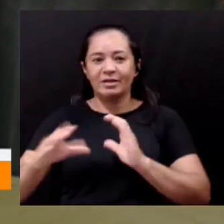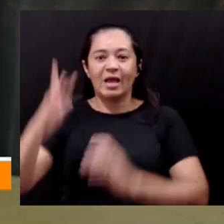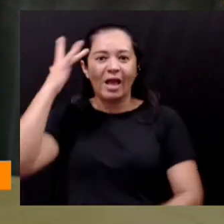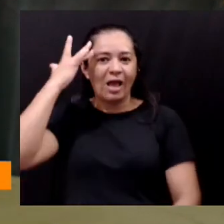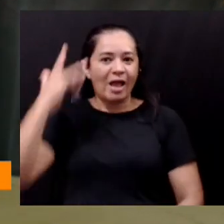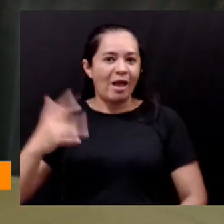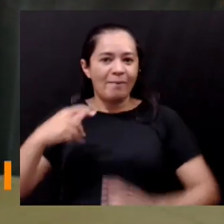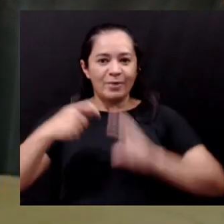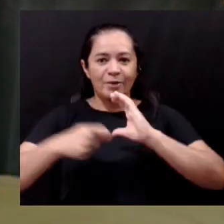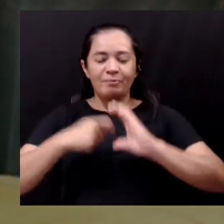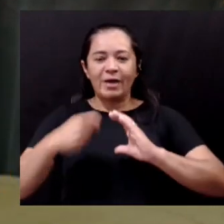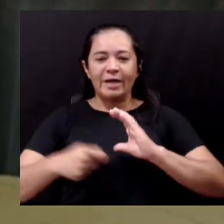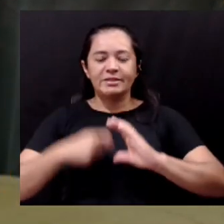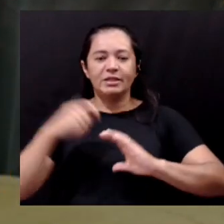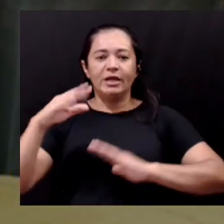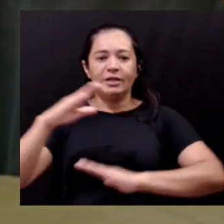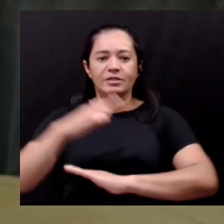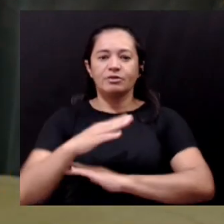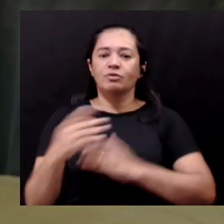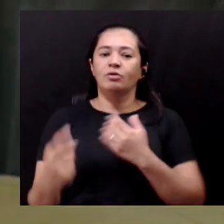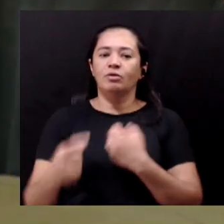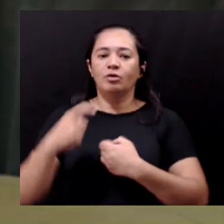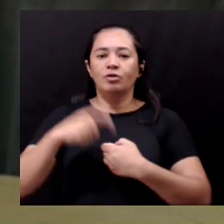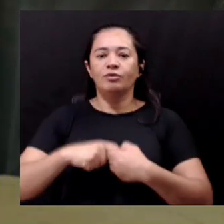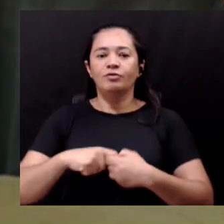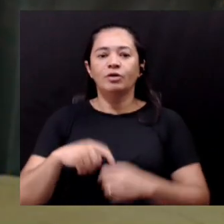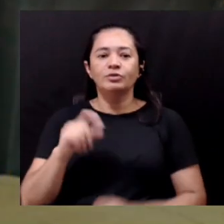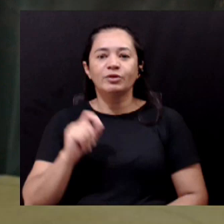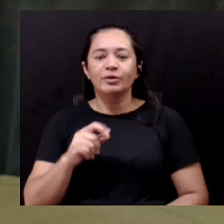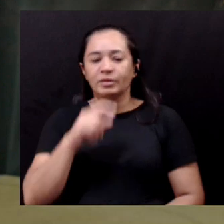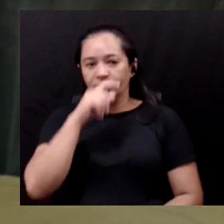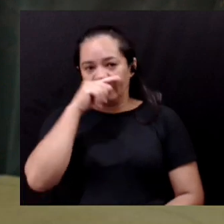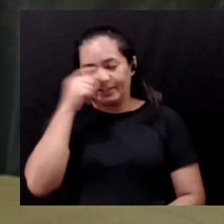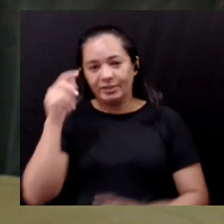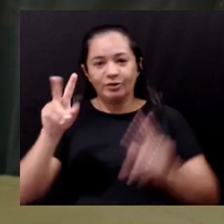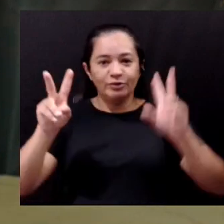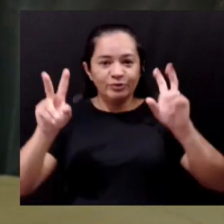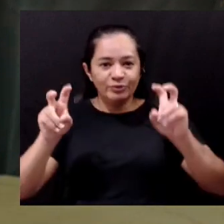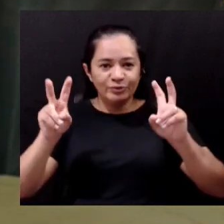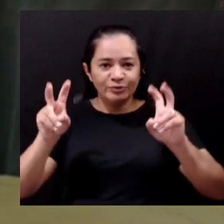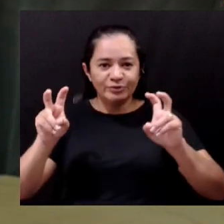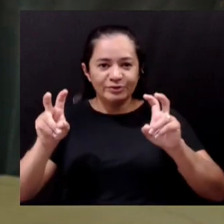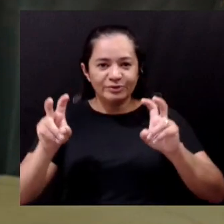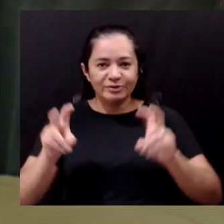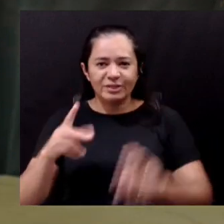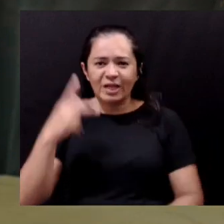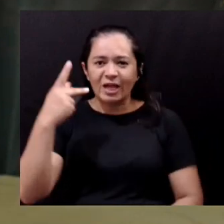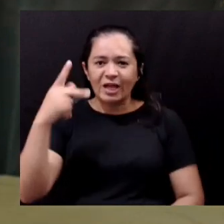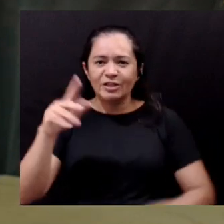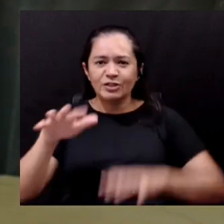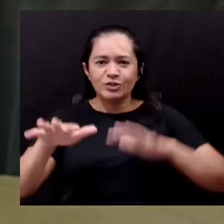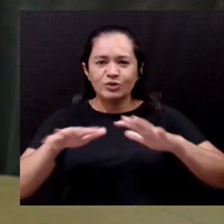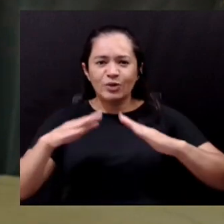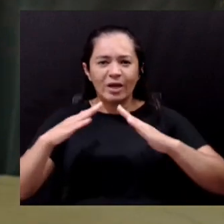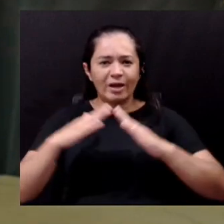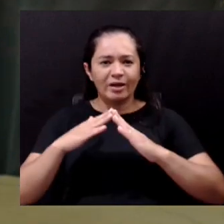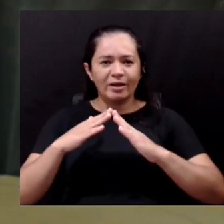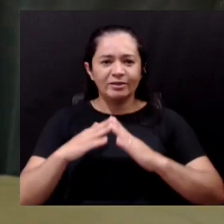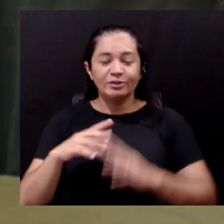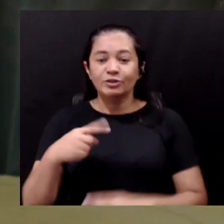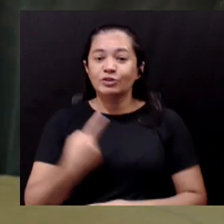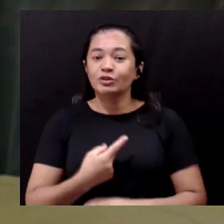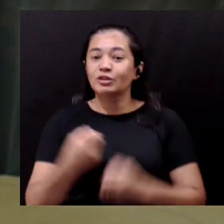volta com um tema que divide opiniões e movimenta a sua casa. Isso mesmo, a gente vai falar